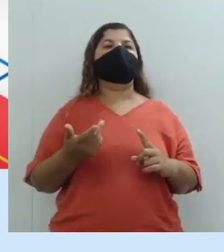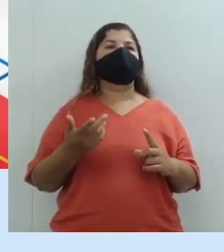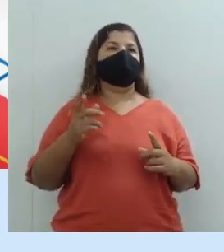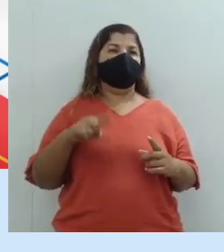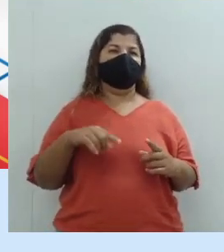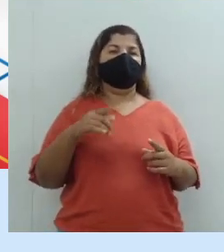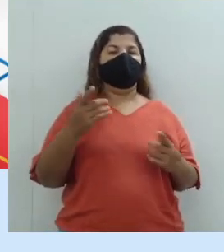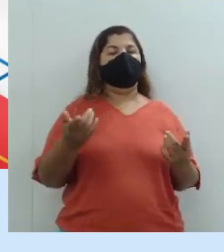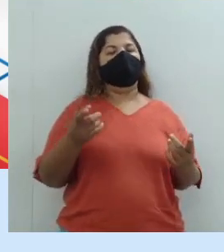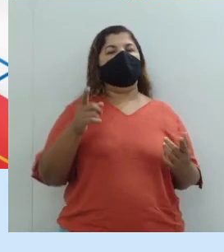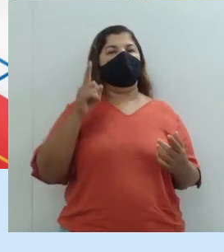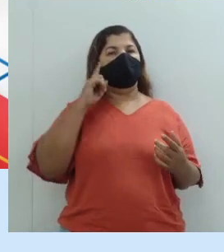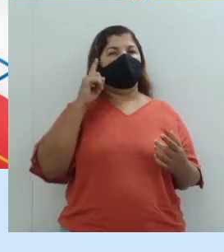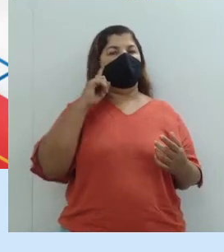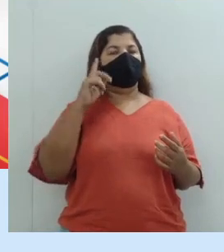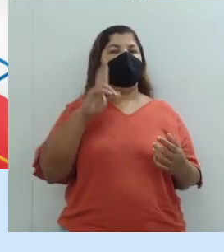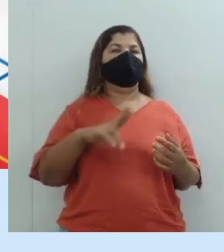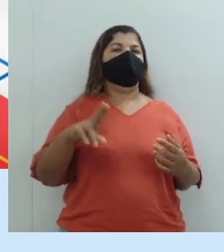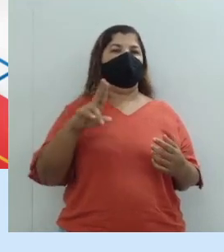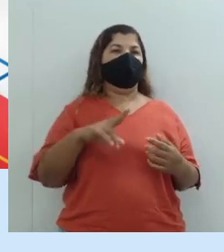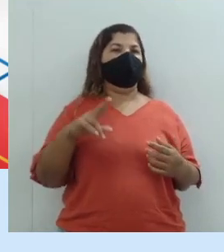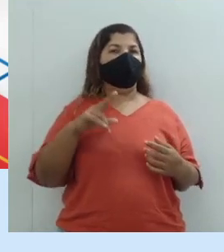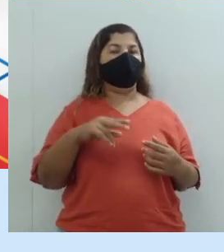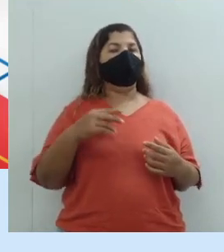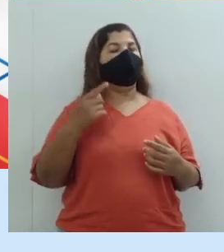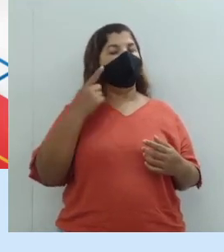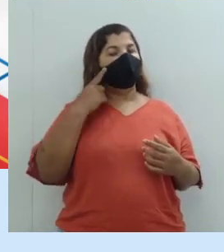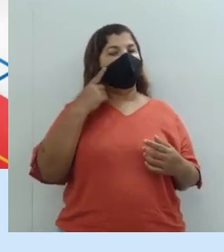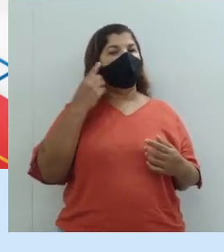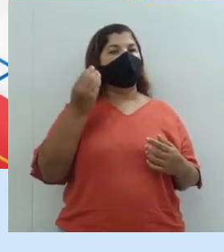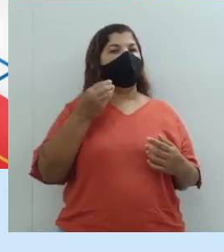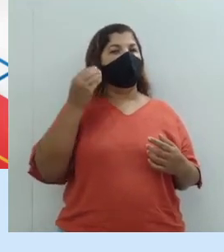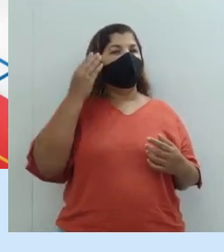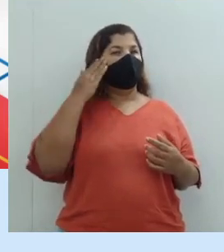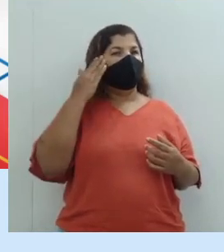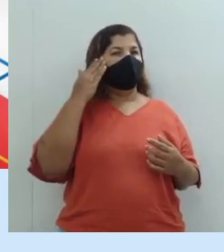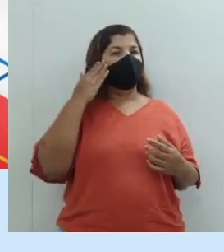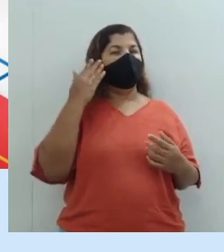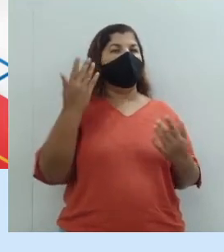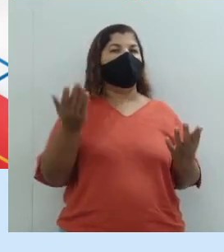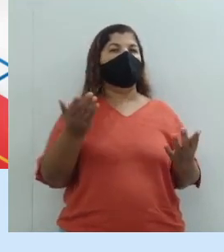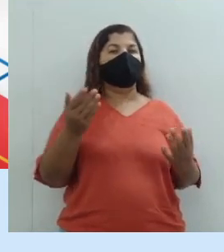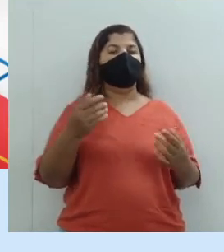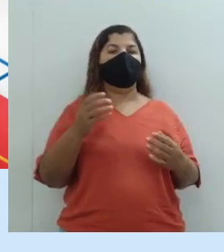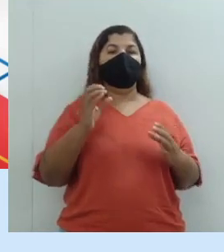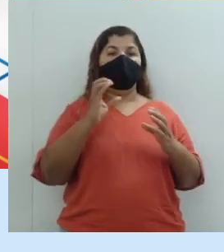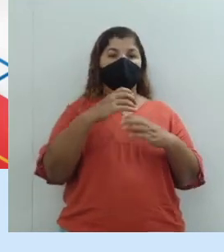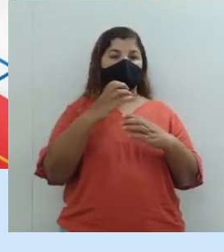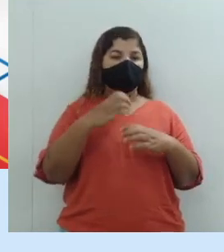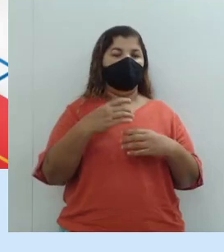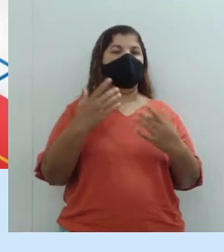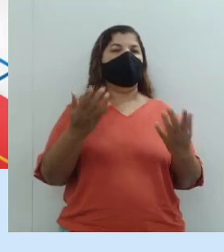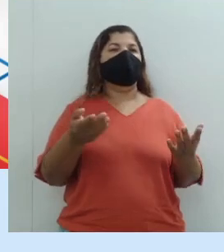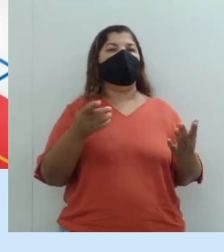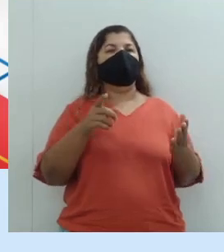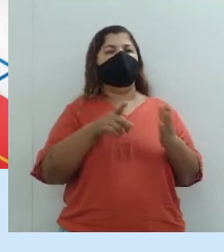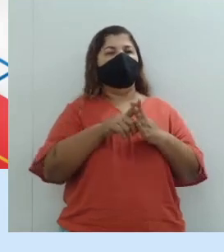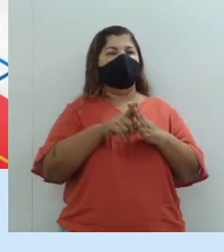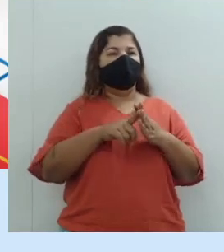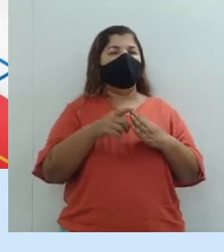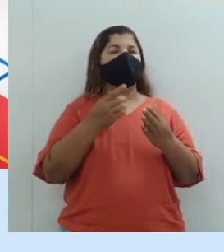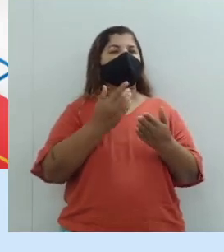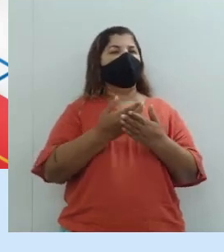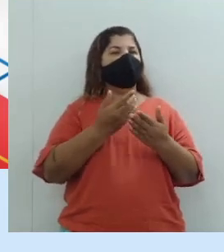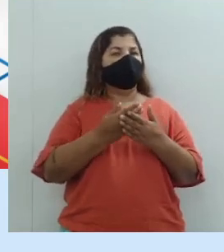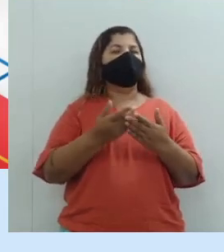exemplos que a gente vê no dia a dia e que a gente tenta entender. A física, os grandes cientistas, né, pensaram, estudaram e chegaram a